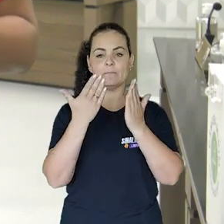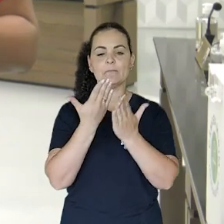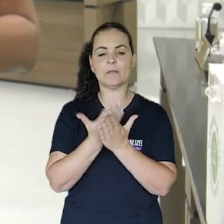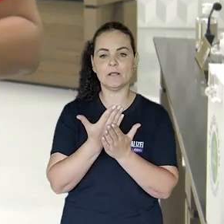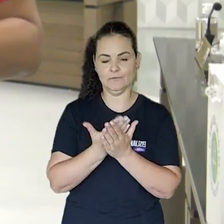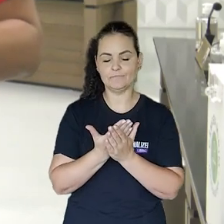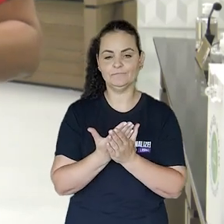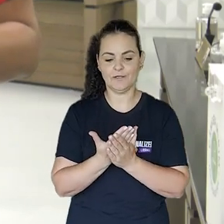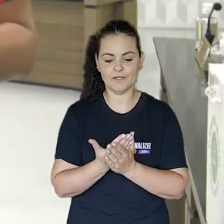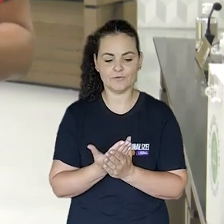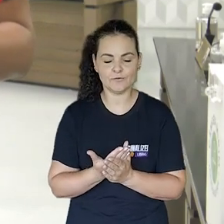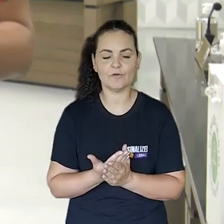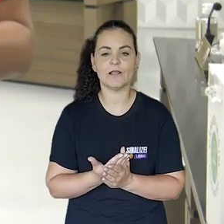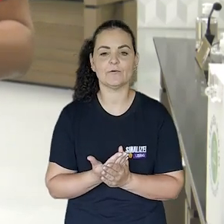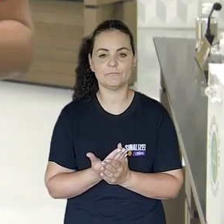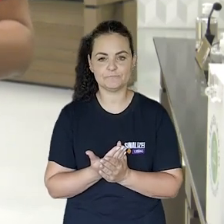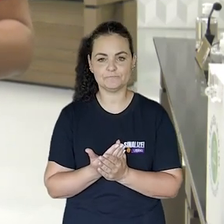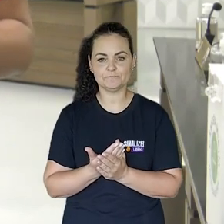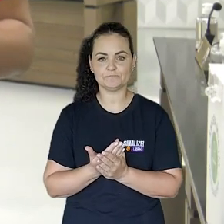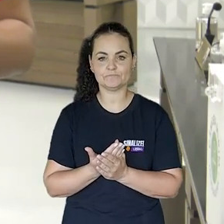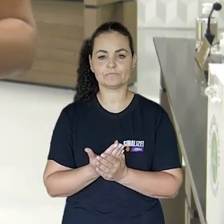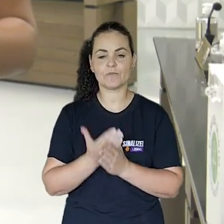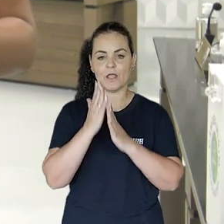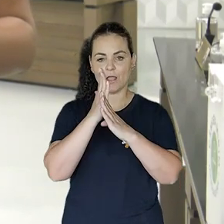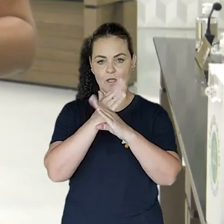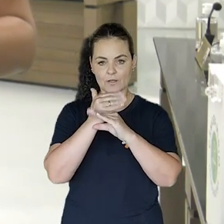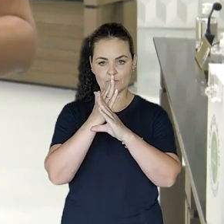Ana Tovinagel.